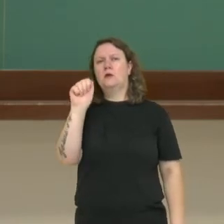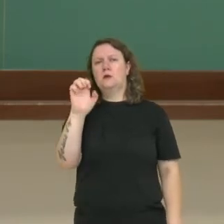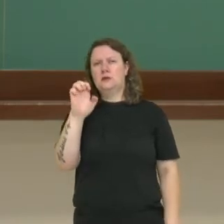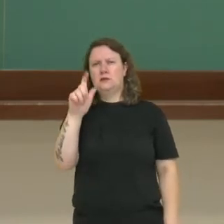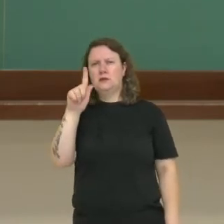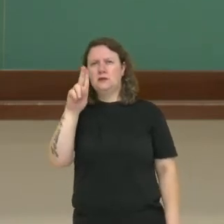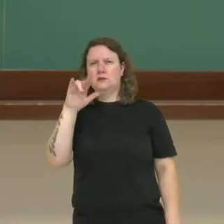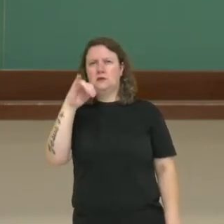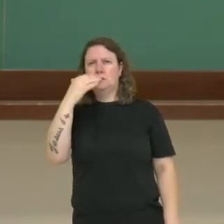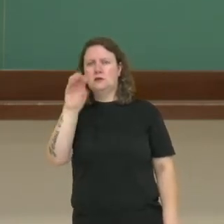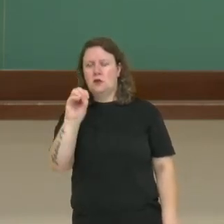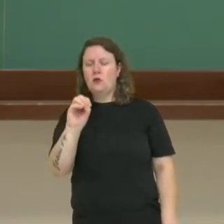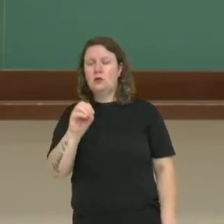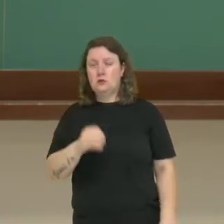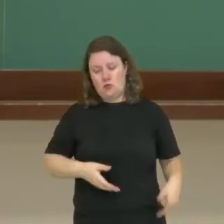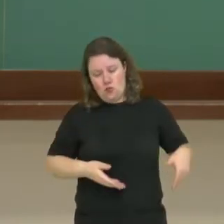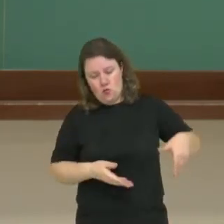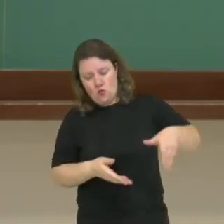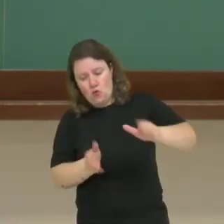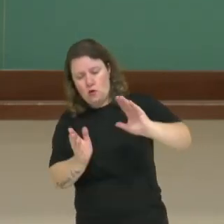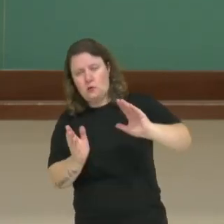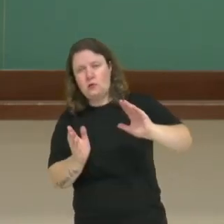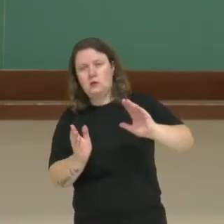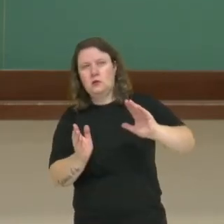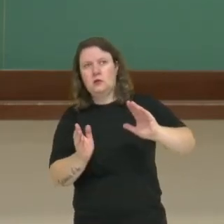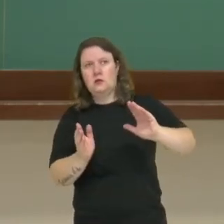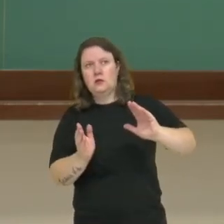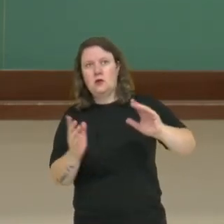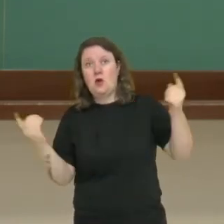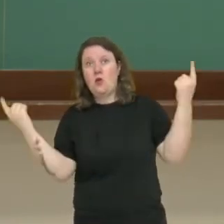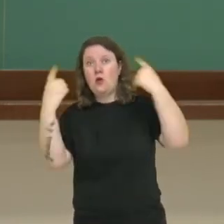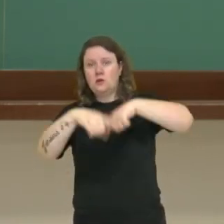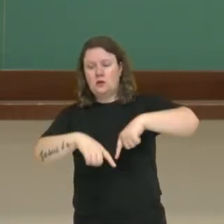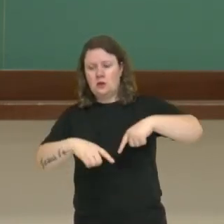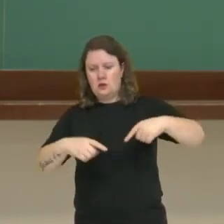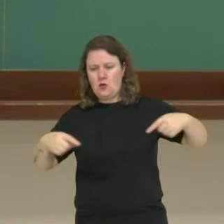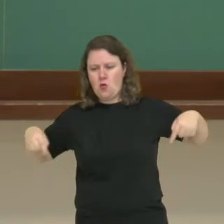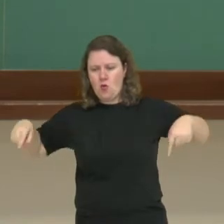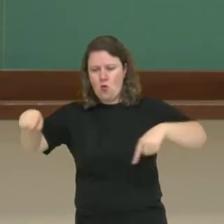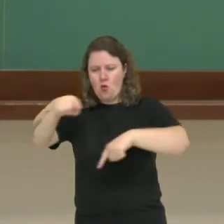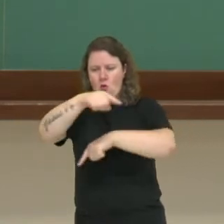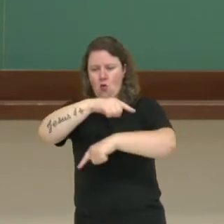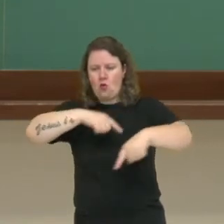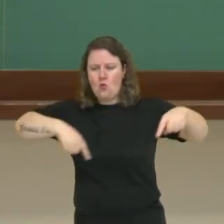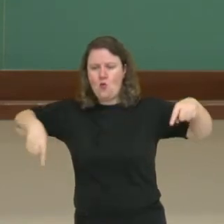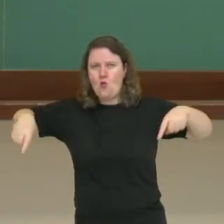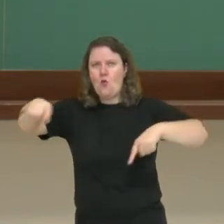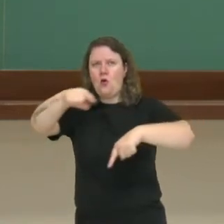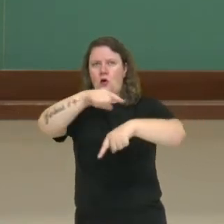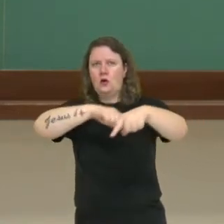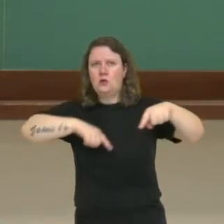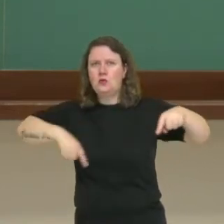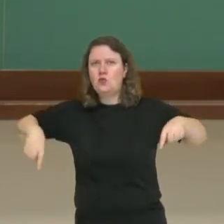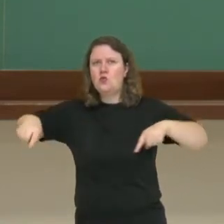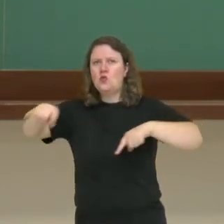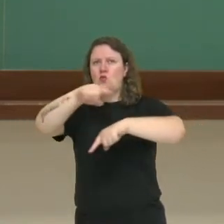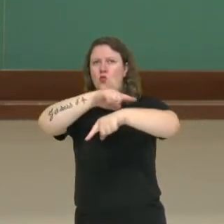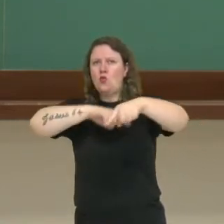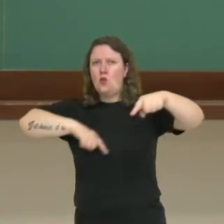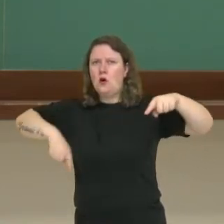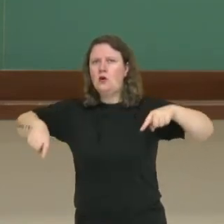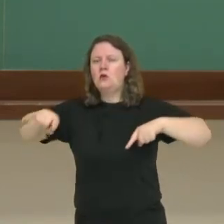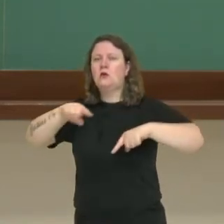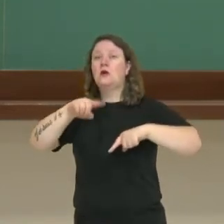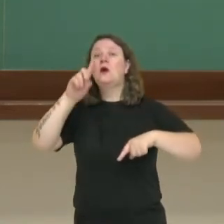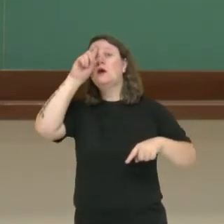da pista e a outra equipe larga na reta oposta da pista, tá? Eles começam a girar e